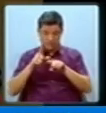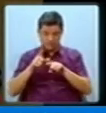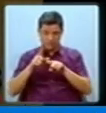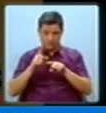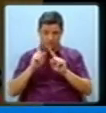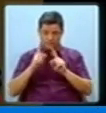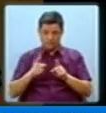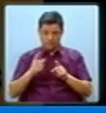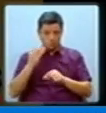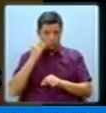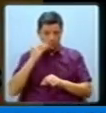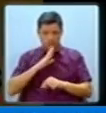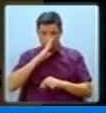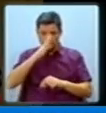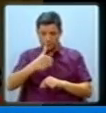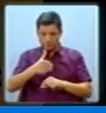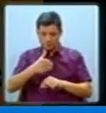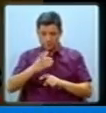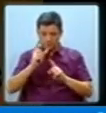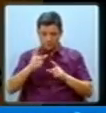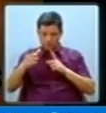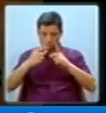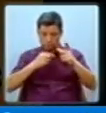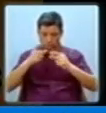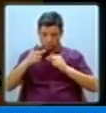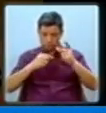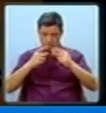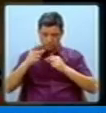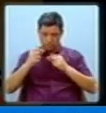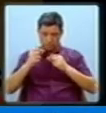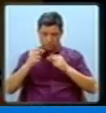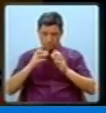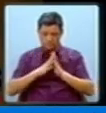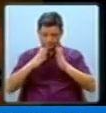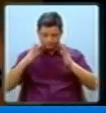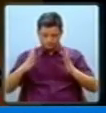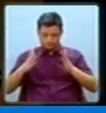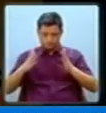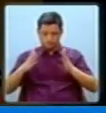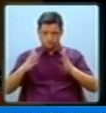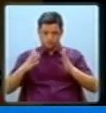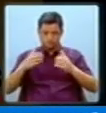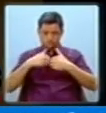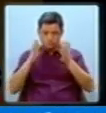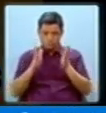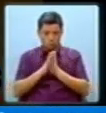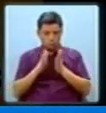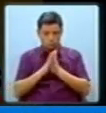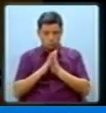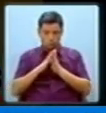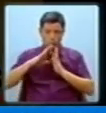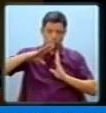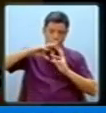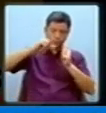elementos pesados, como eu te disse há bocado, são forjados pelas estrelas, ou pelo menos nos grandes eventos, nos grandes cataclismos do universo,